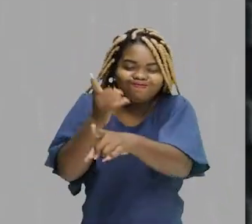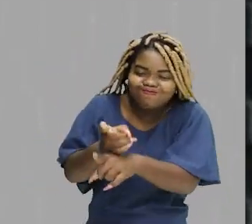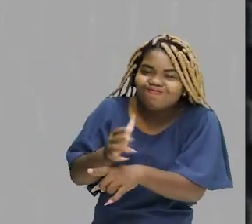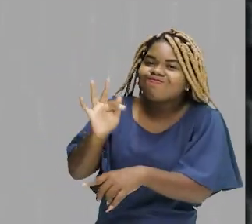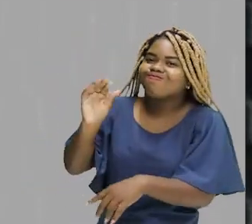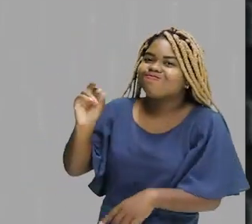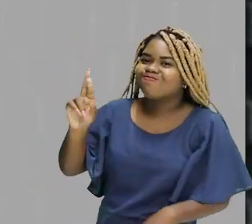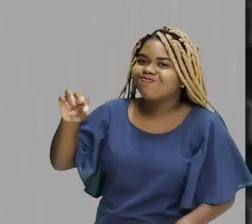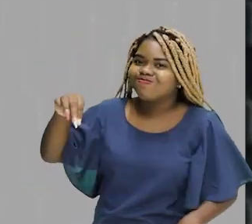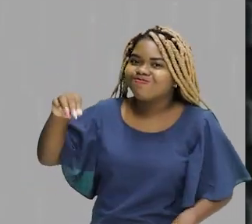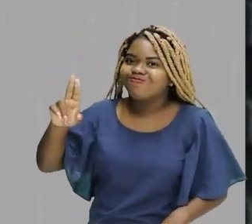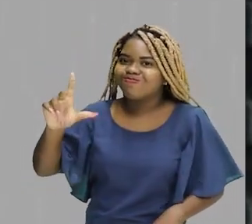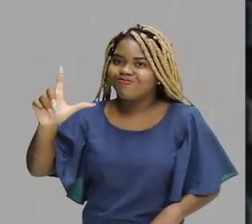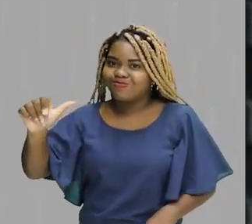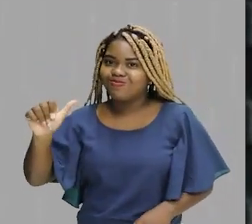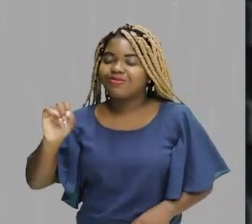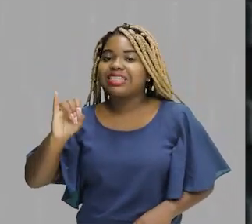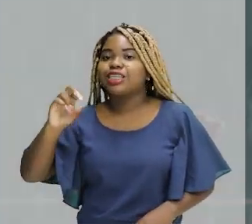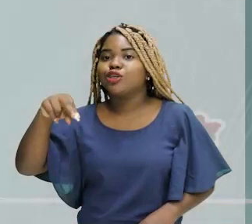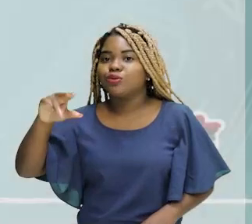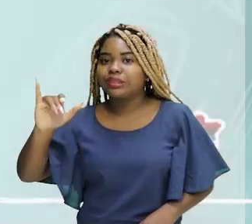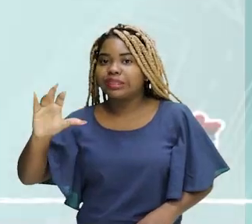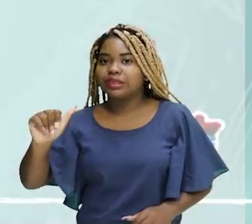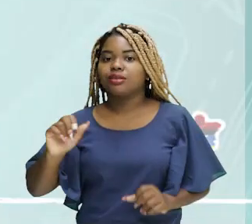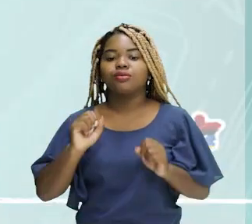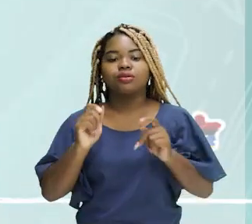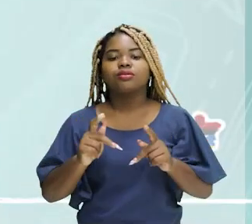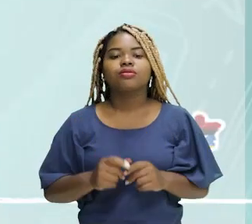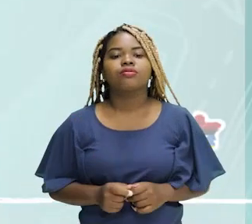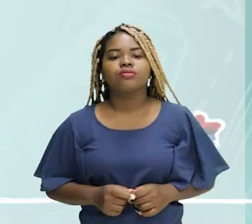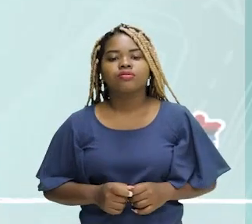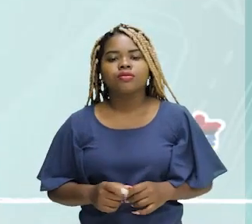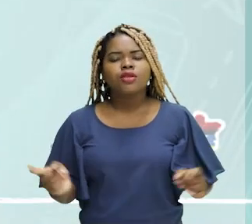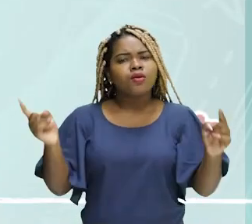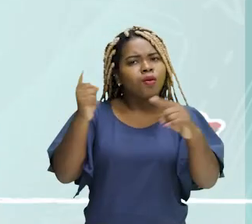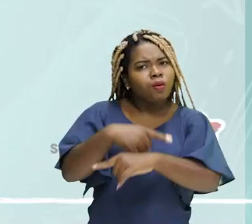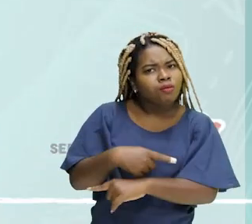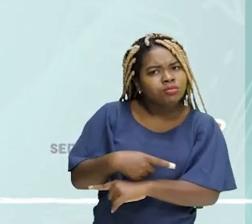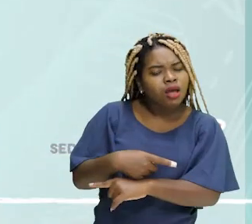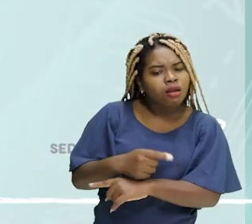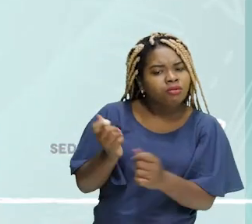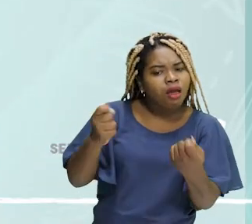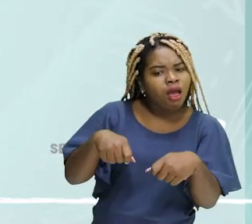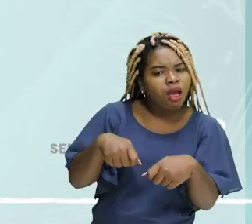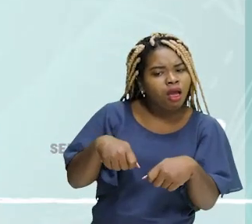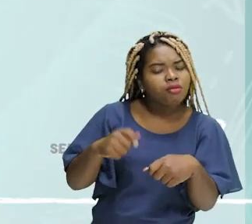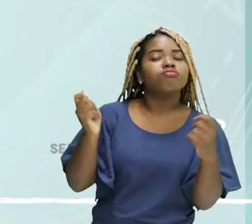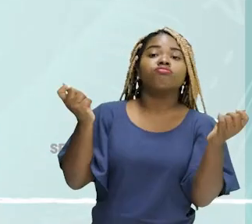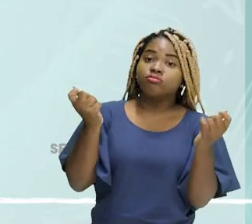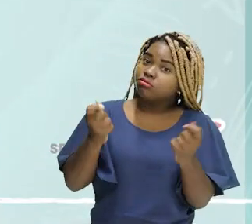fórmula iônica. E o contrário, também é possível.